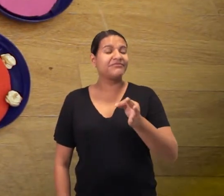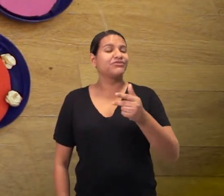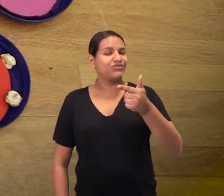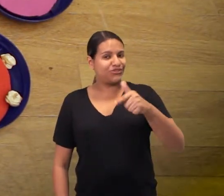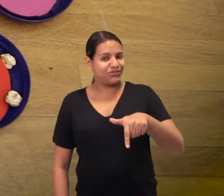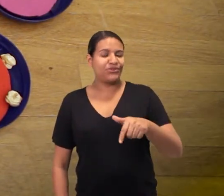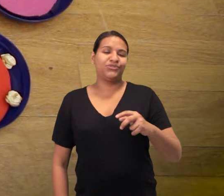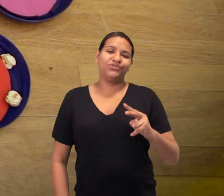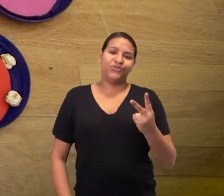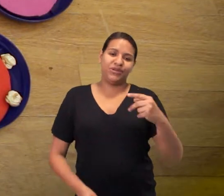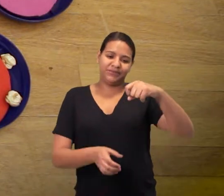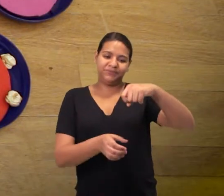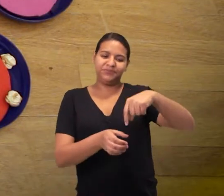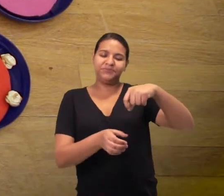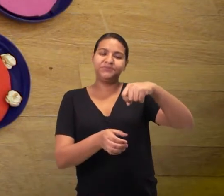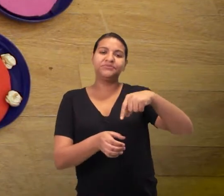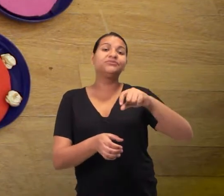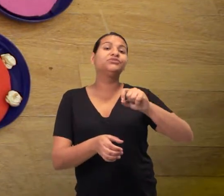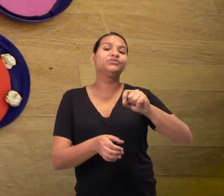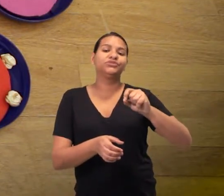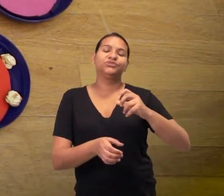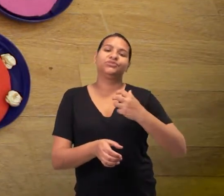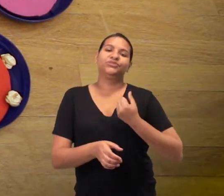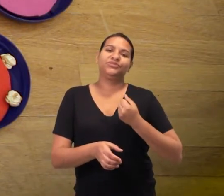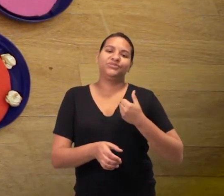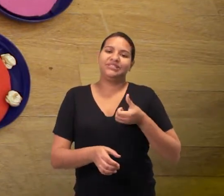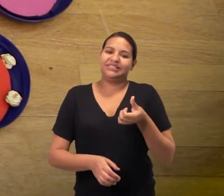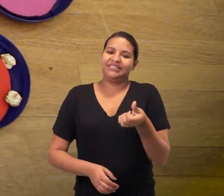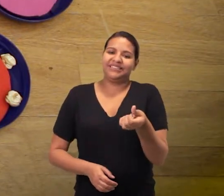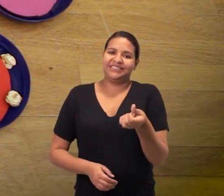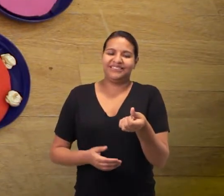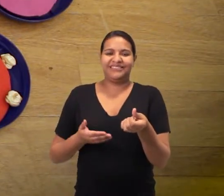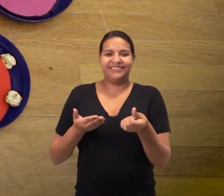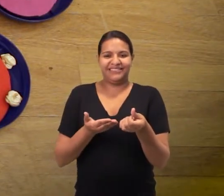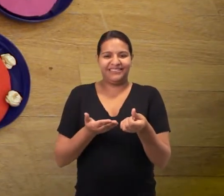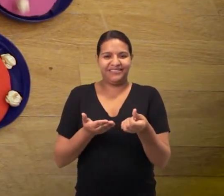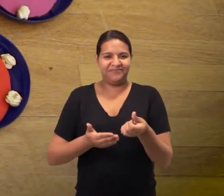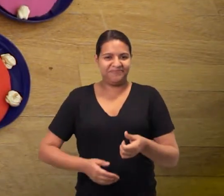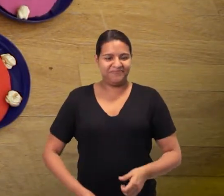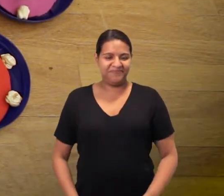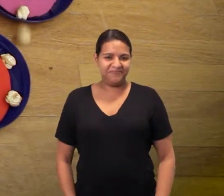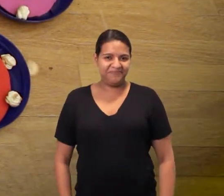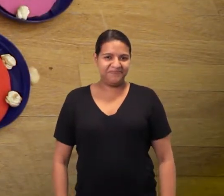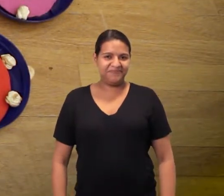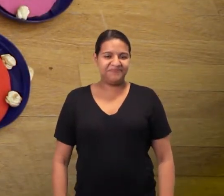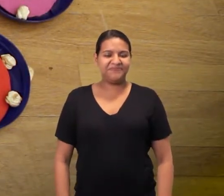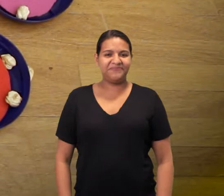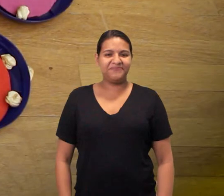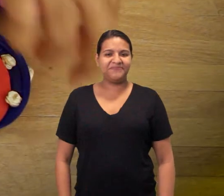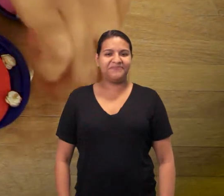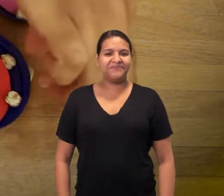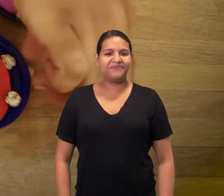Muito bem, mais uma vez, 2 grãos na tampinha de número 6.